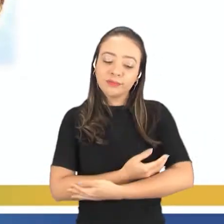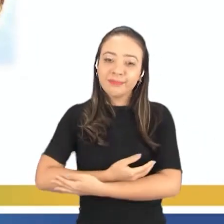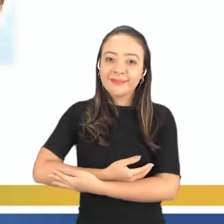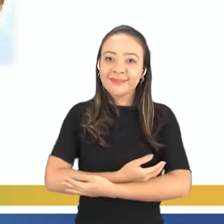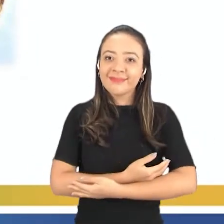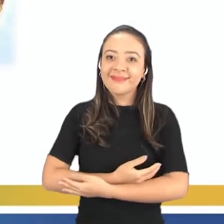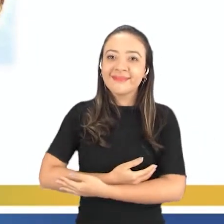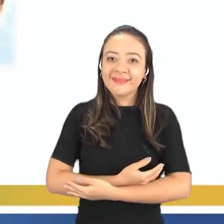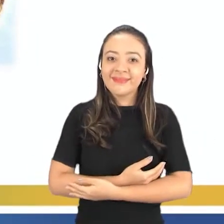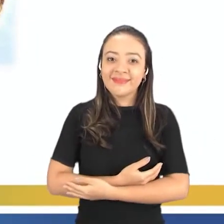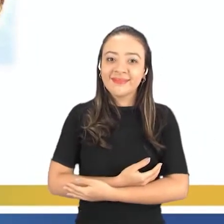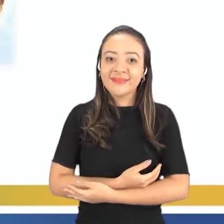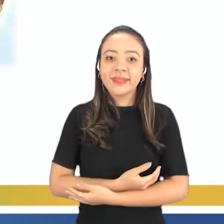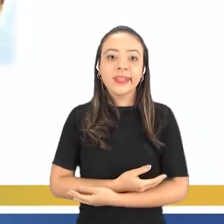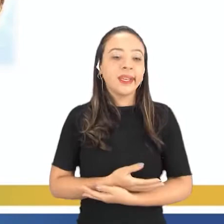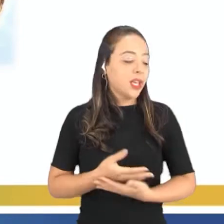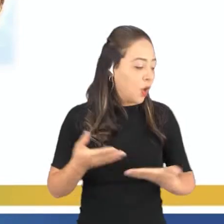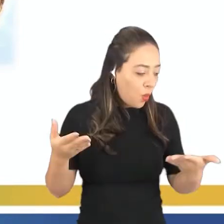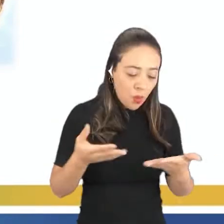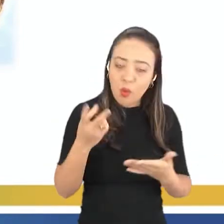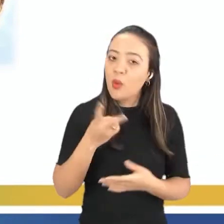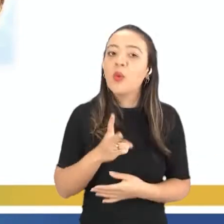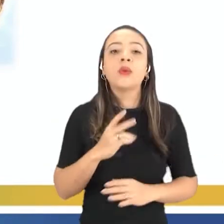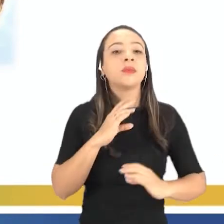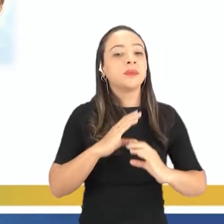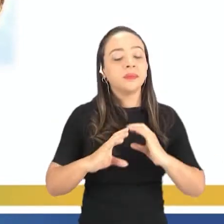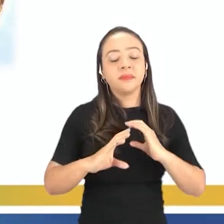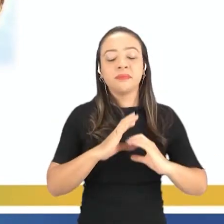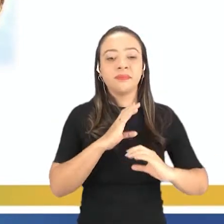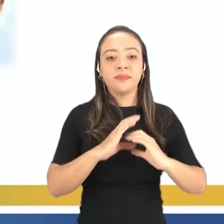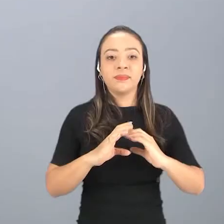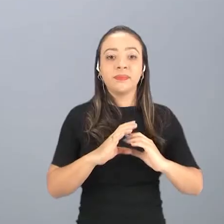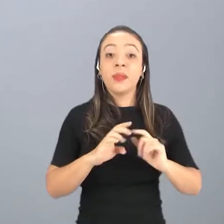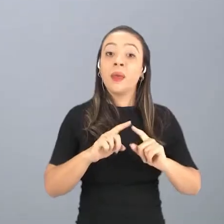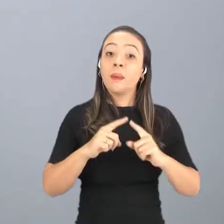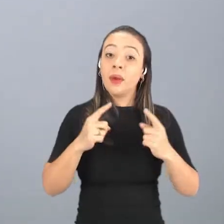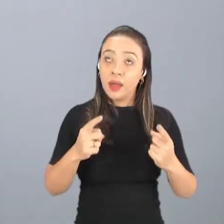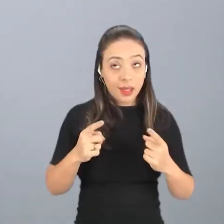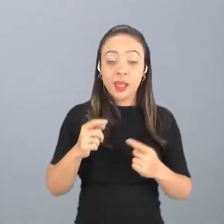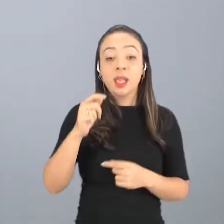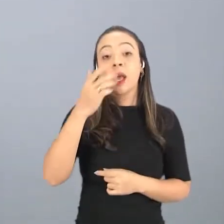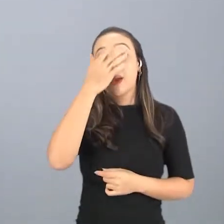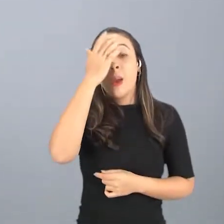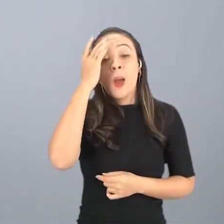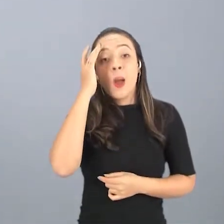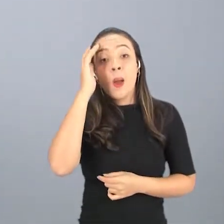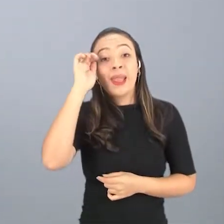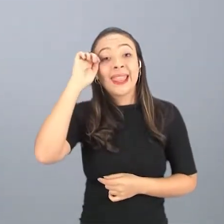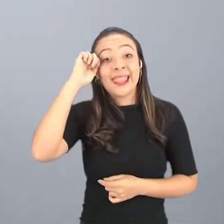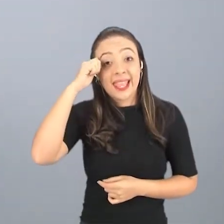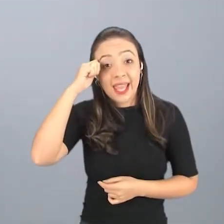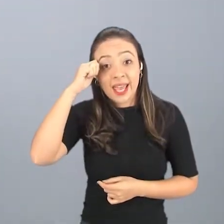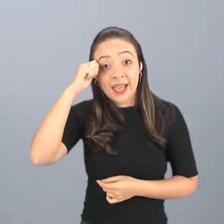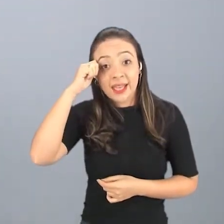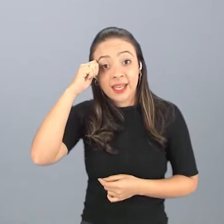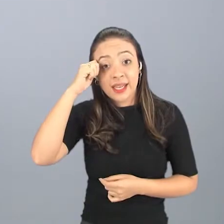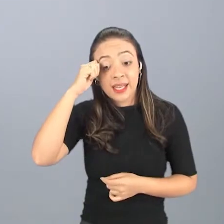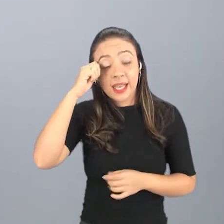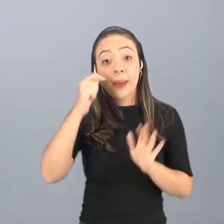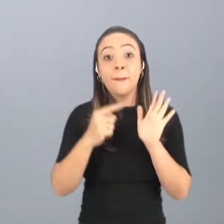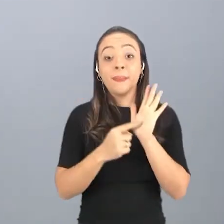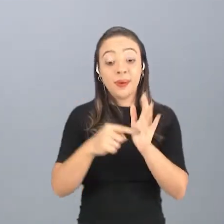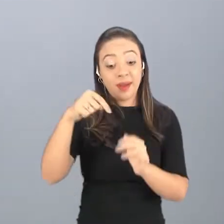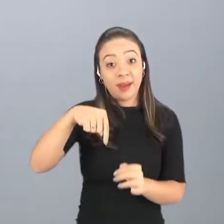que é cantada até os dias de hoje, mas que foram trazidas pelos negros, pelas escravas negras, né?